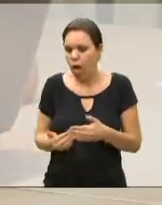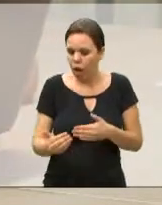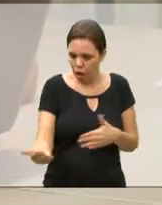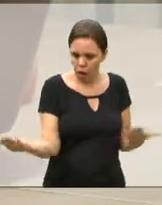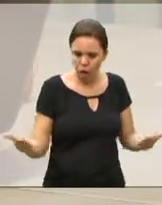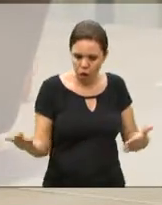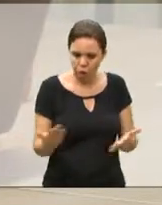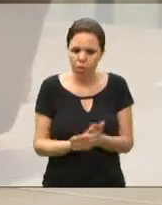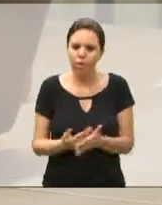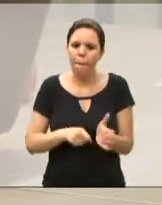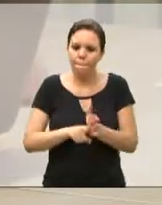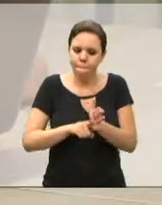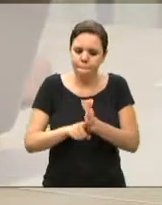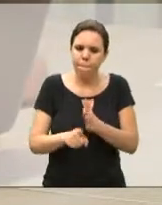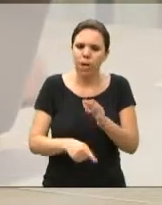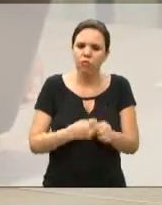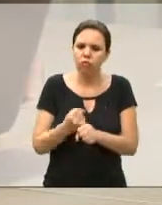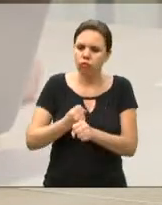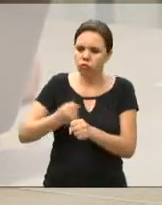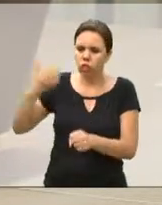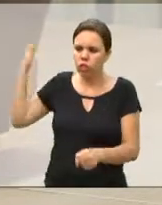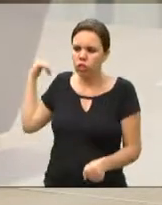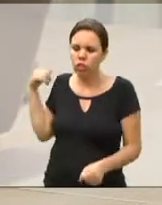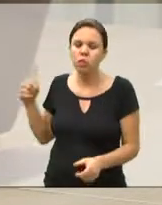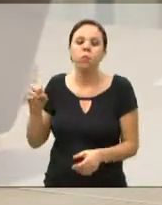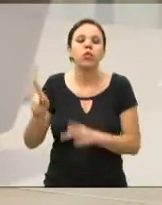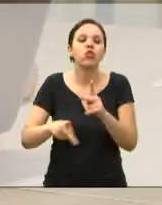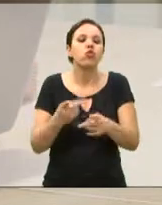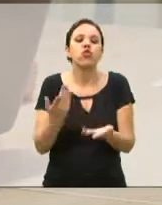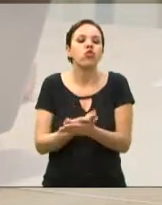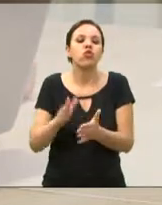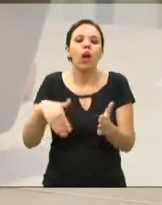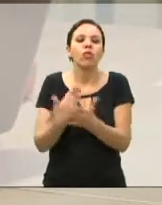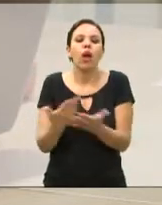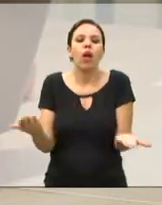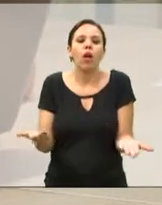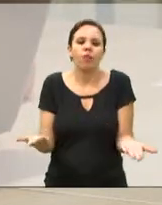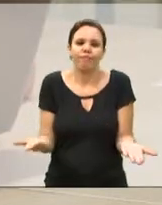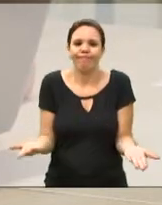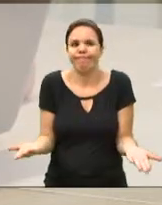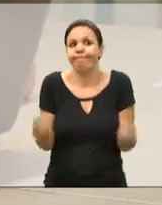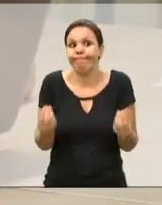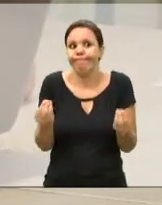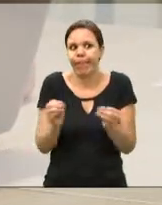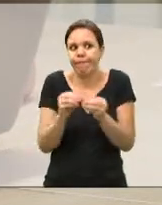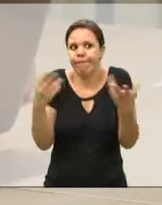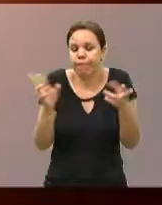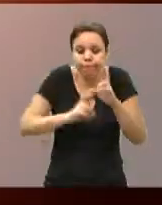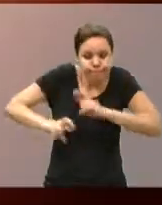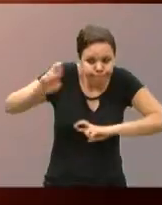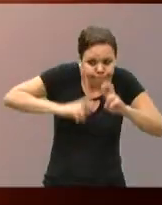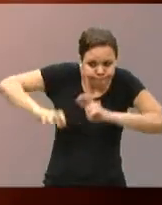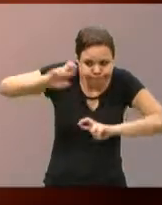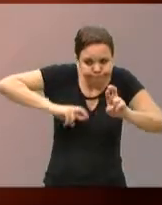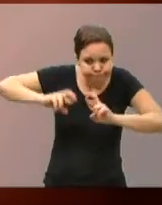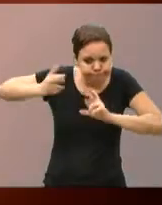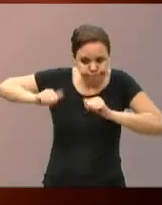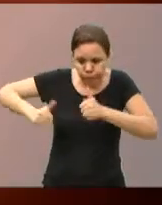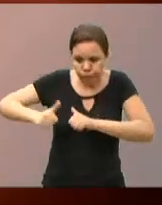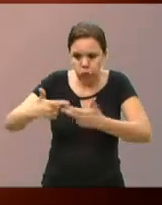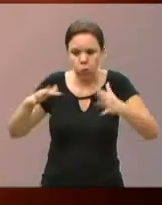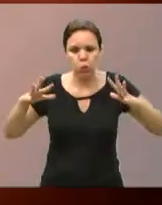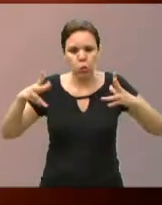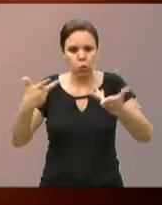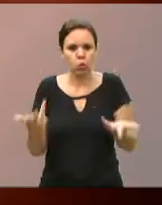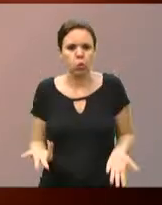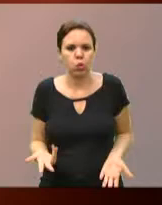as questões dos anos anteriores é uma dica muito interessante. Mas como é que faz se a pessoa não estudou até agora? É uma revisão só, né? Sim, exatamente. A